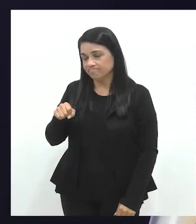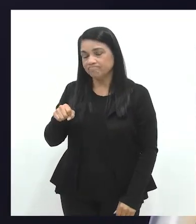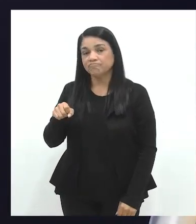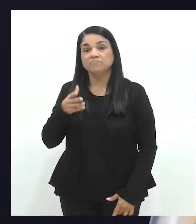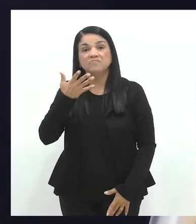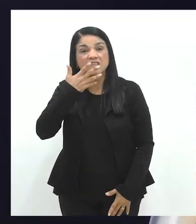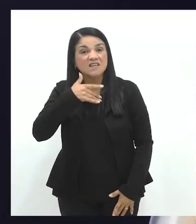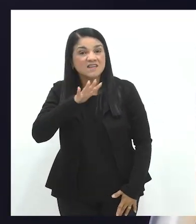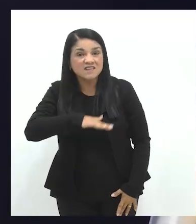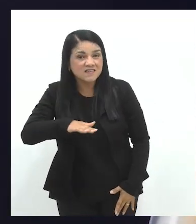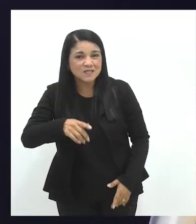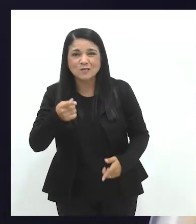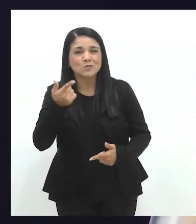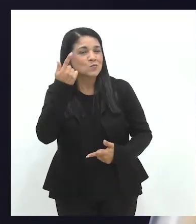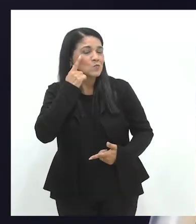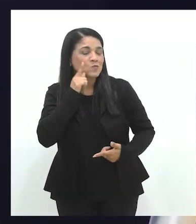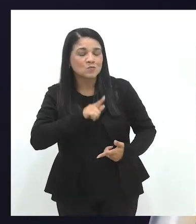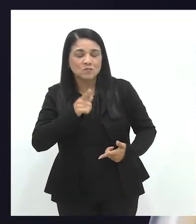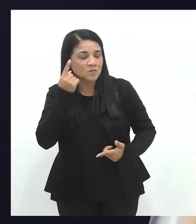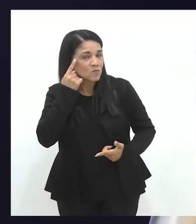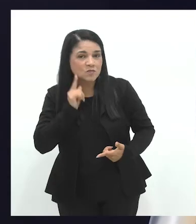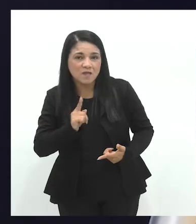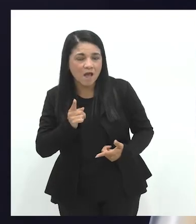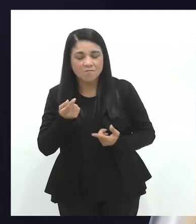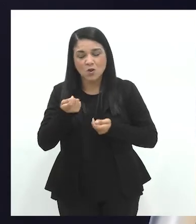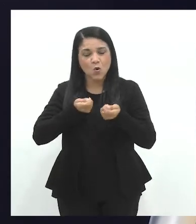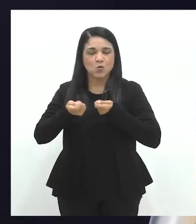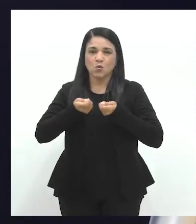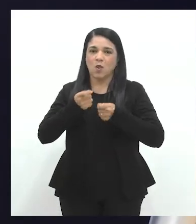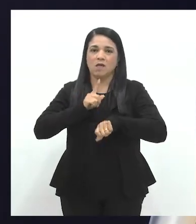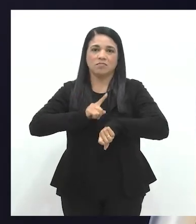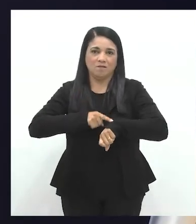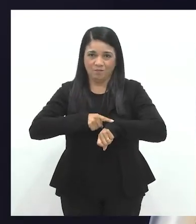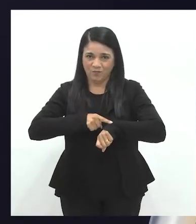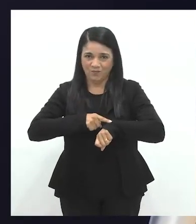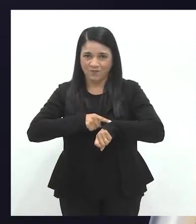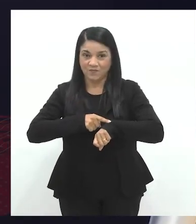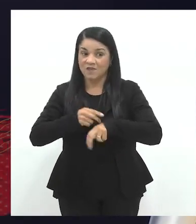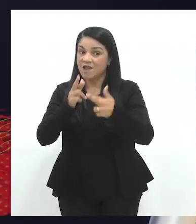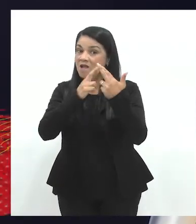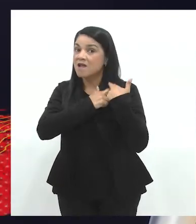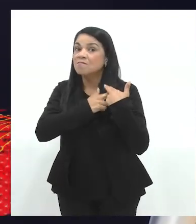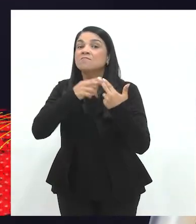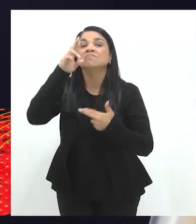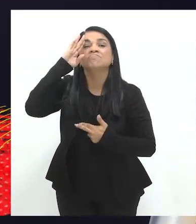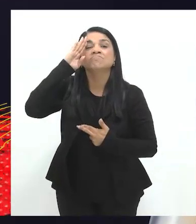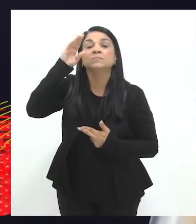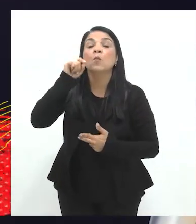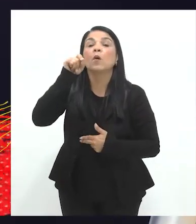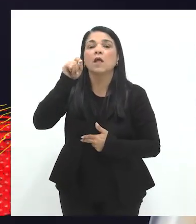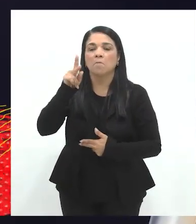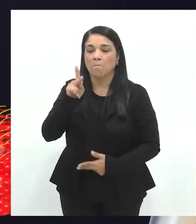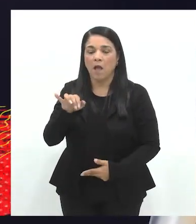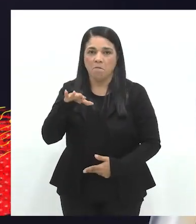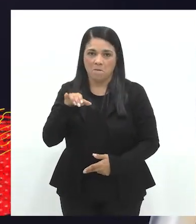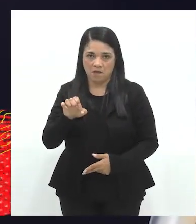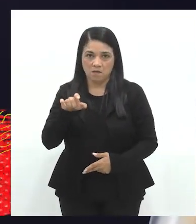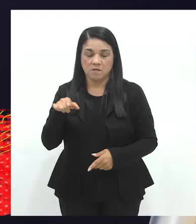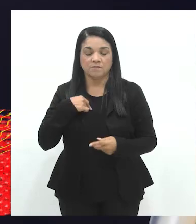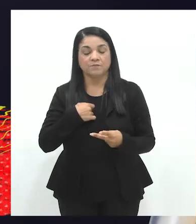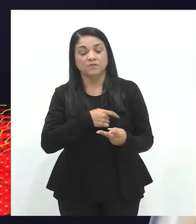fica. Primeiro que a criança não sabe administrar o seu tempo. Isso é Tá. Dos responsabilidade pais, dos por responsáveis. favor.